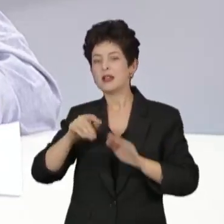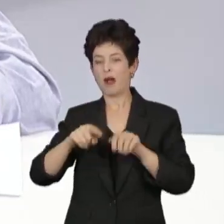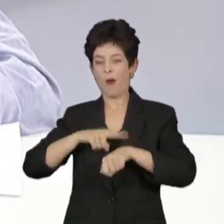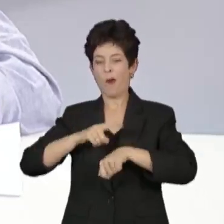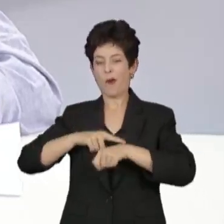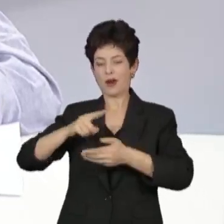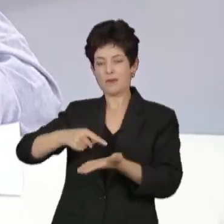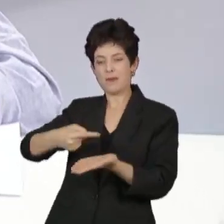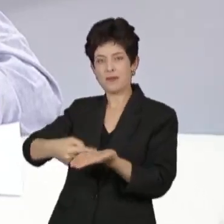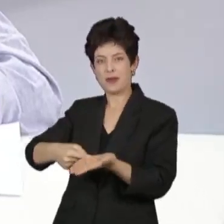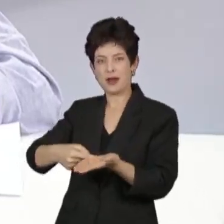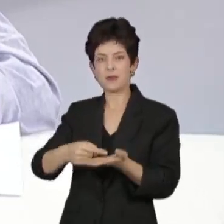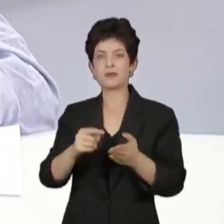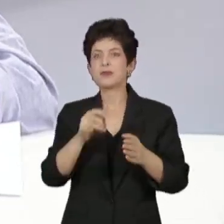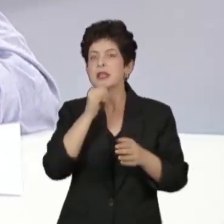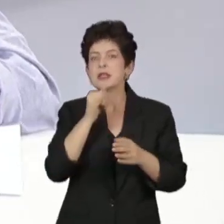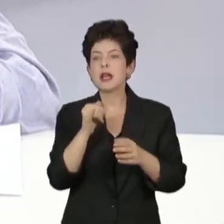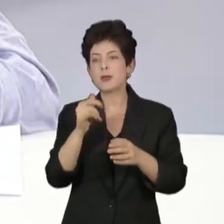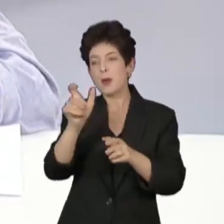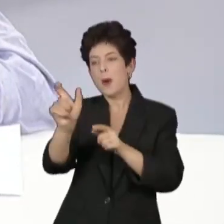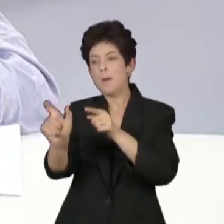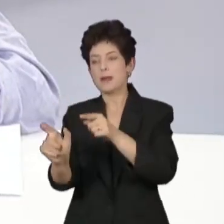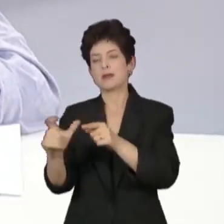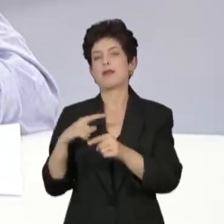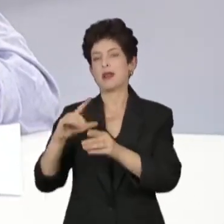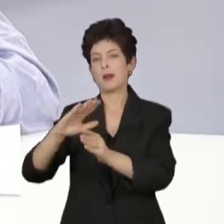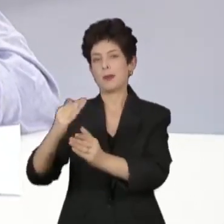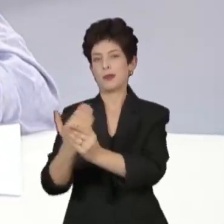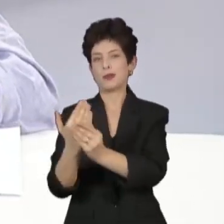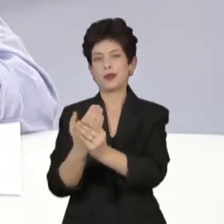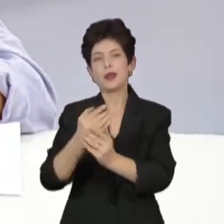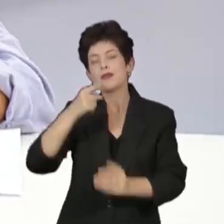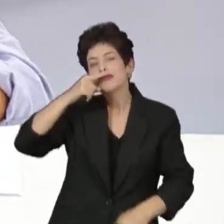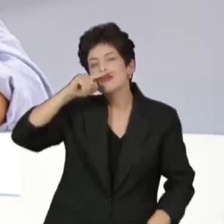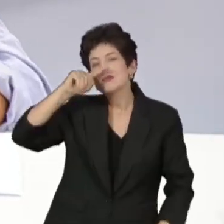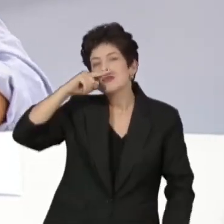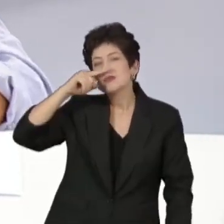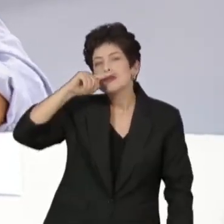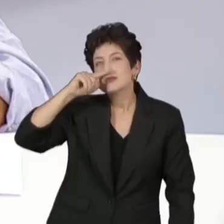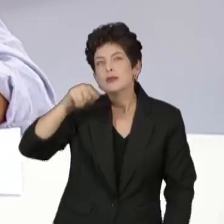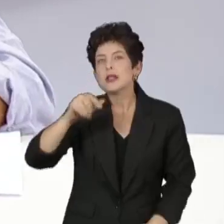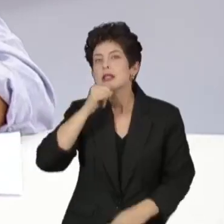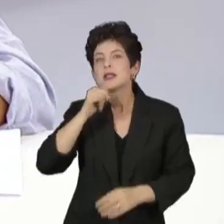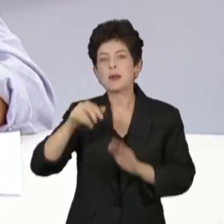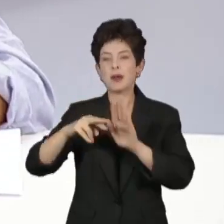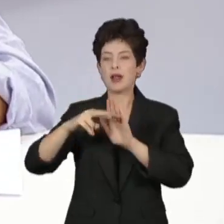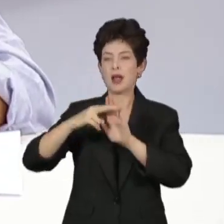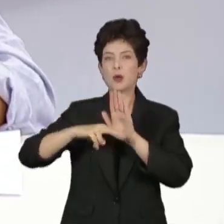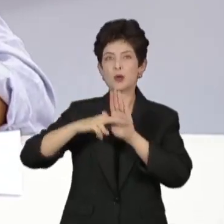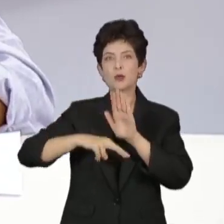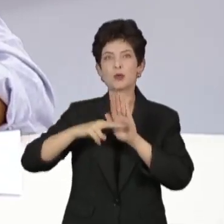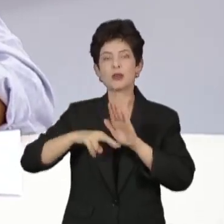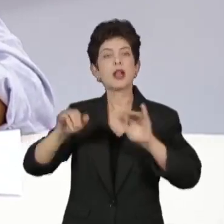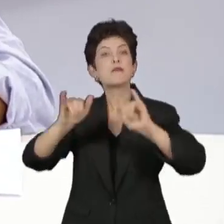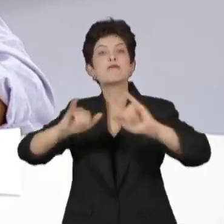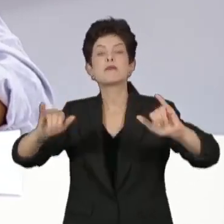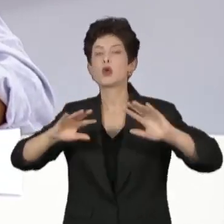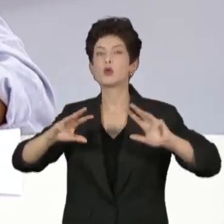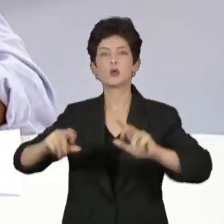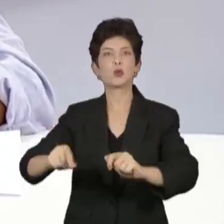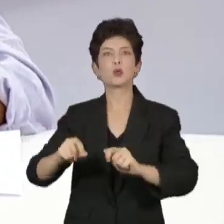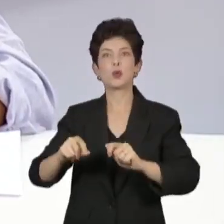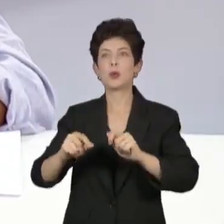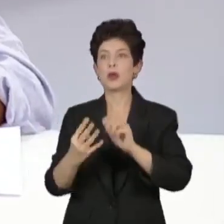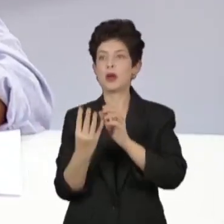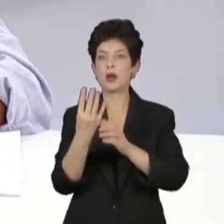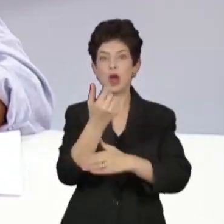seu gabinete uma parte de um processo? O ministro Edson Fachin, por exemplo, é um deles que bota uma resolução com toda a publicidade da agenda. Ele é um dos